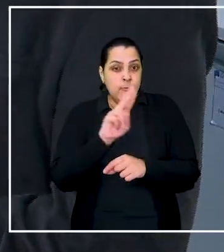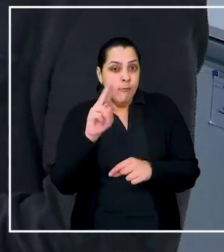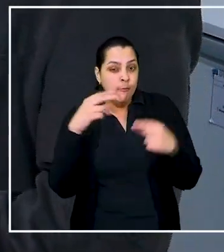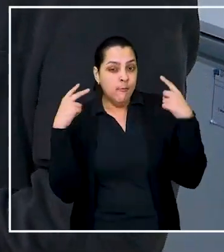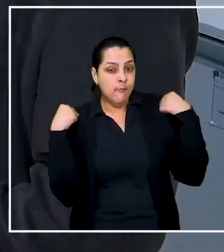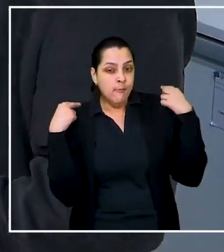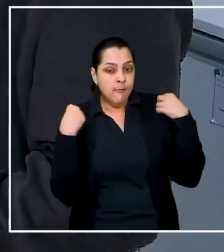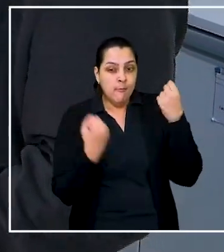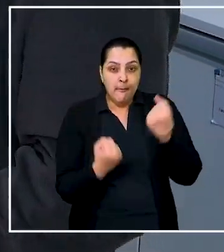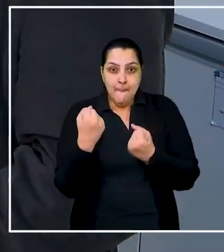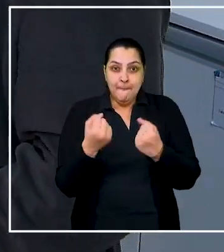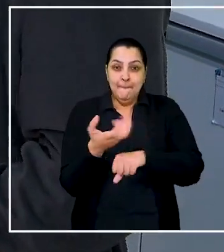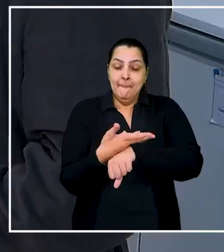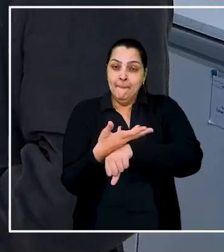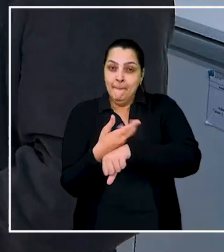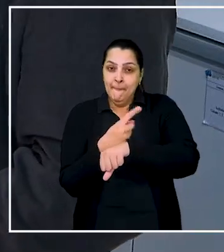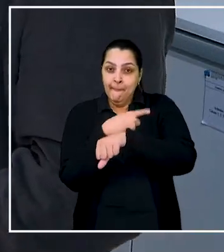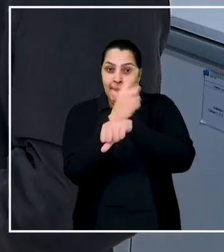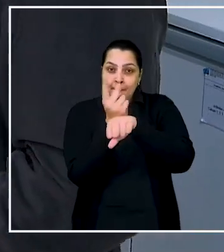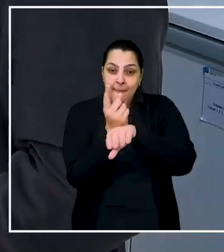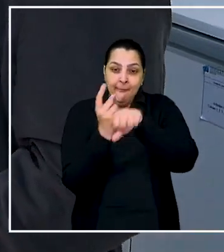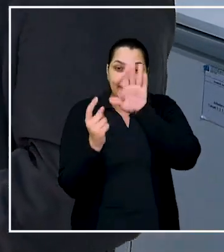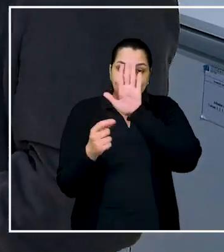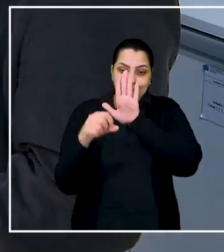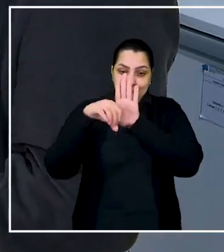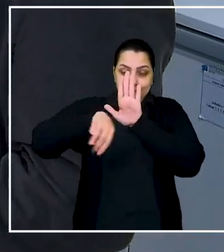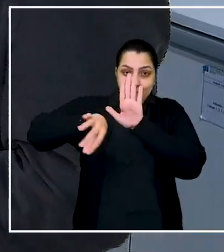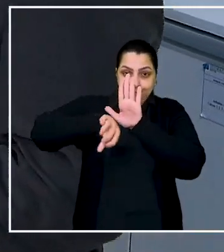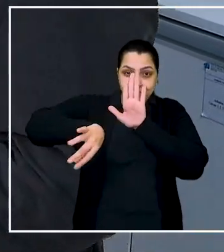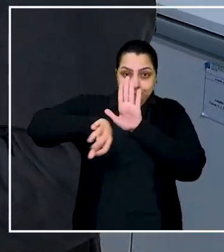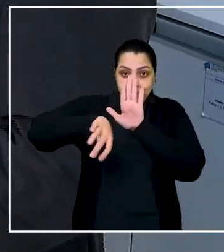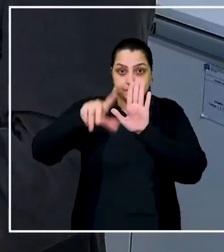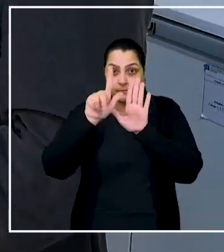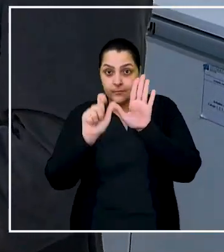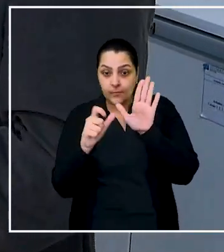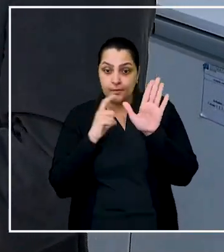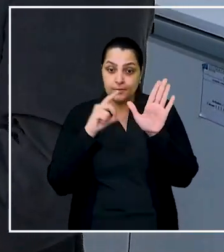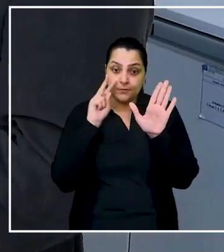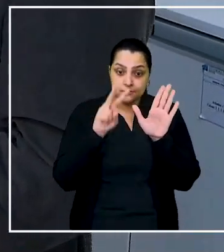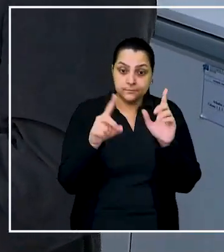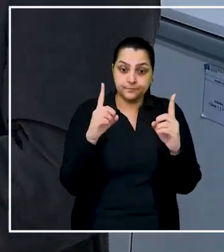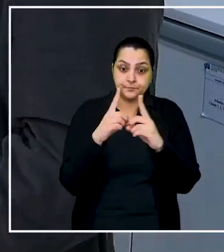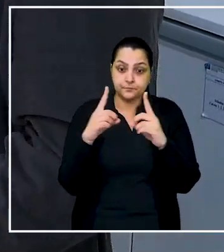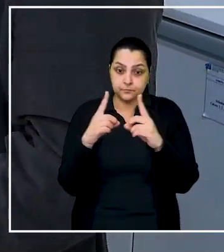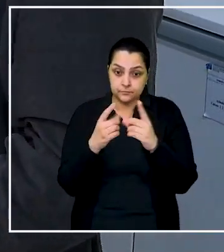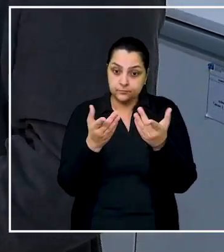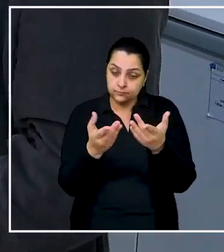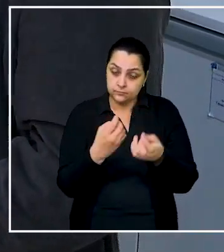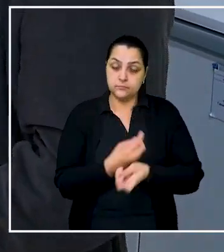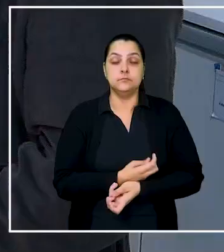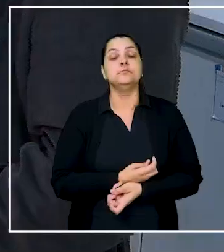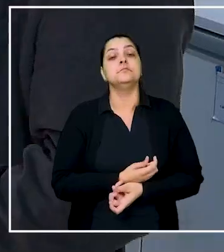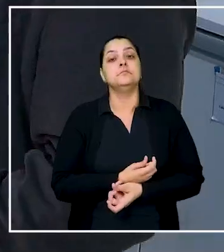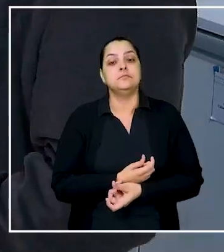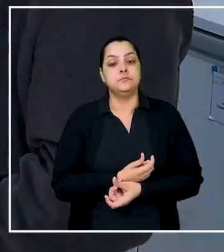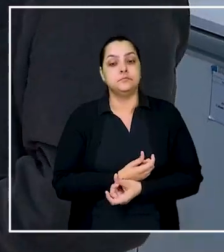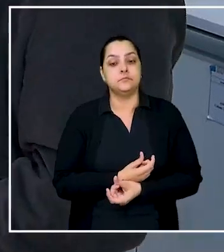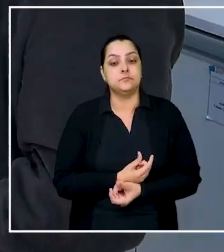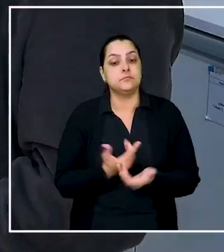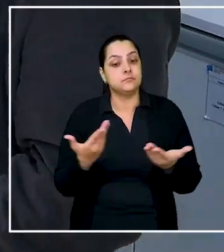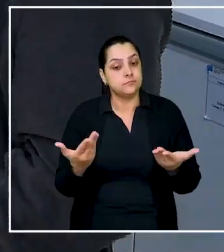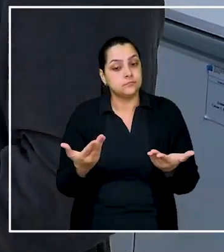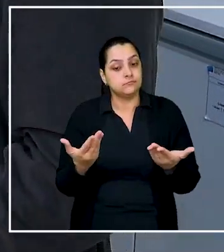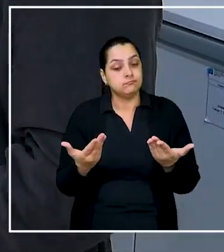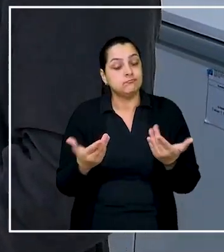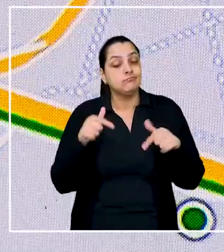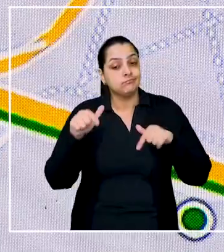sabe o motorista, sabe como ele está dirigindo, velocidade, emissão de poluentes, a gente consegue ver o atendimento para o usuário e a gente consegue assim prestar